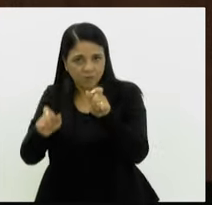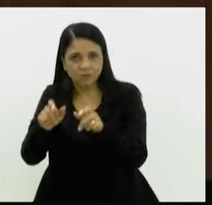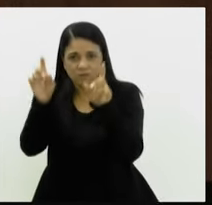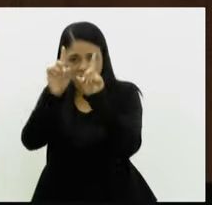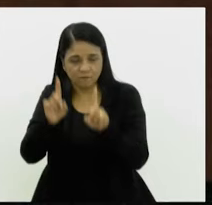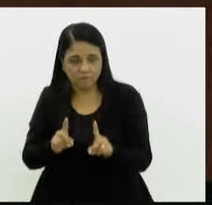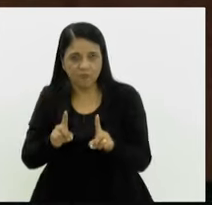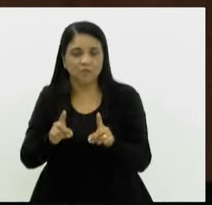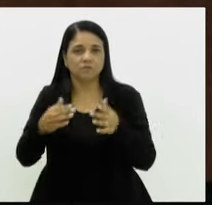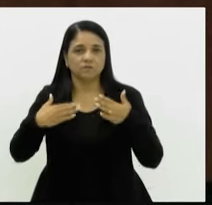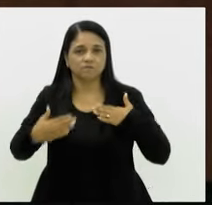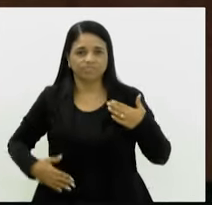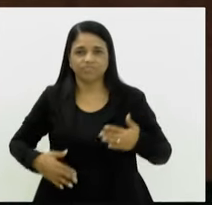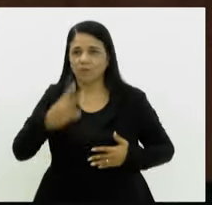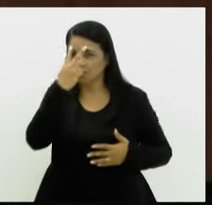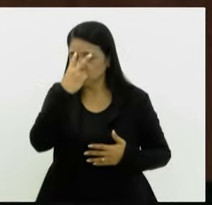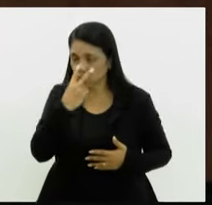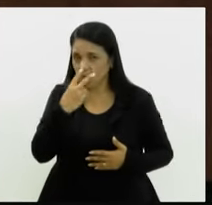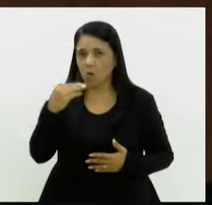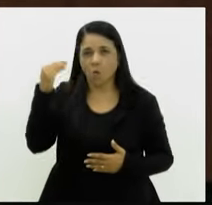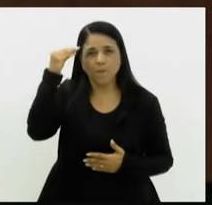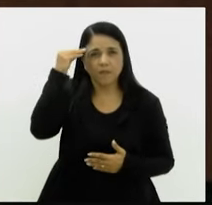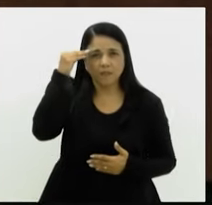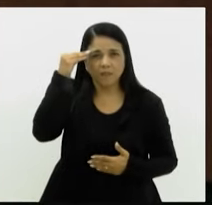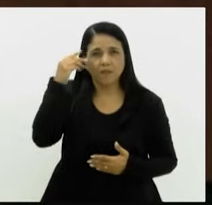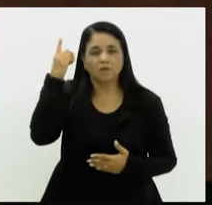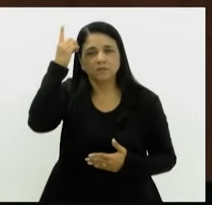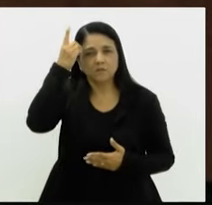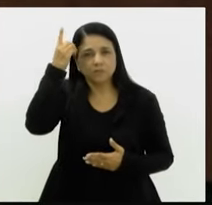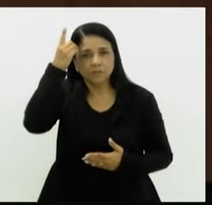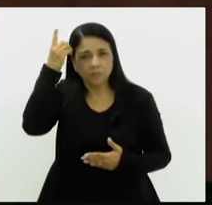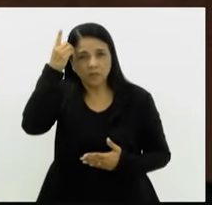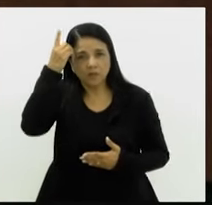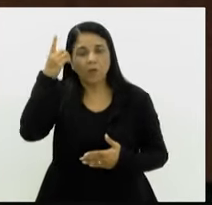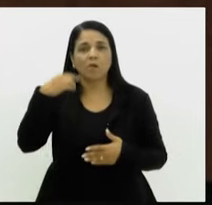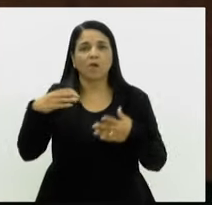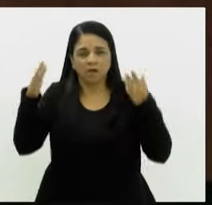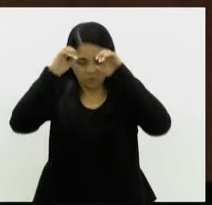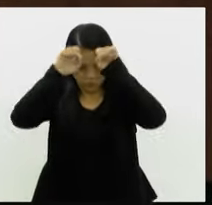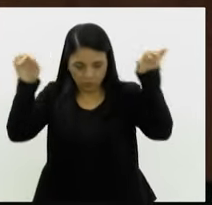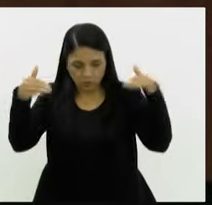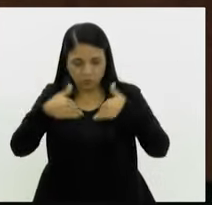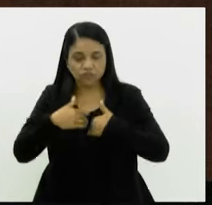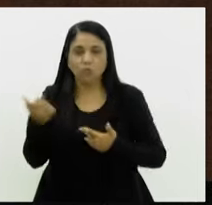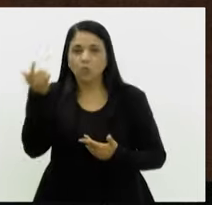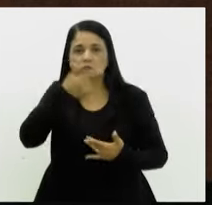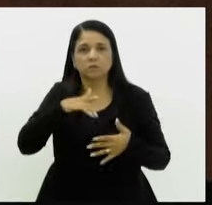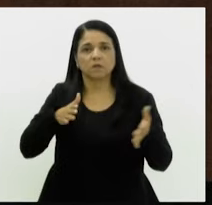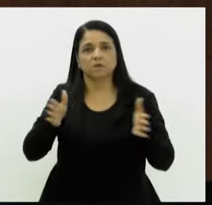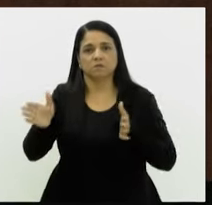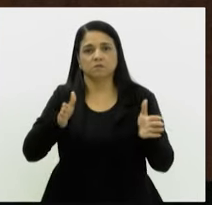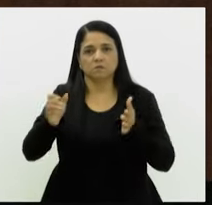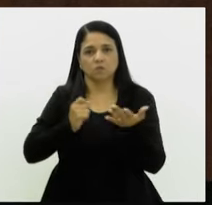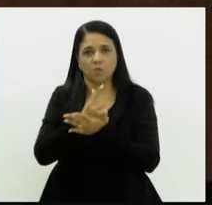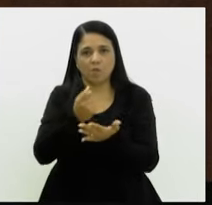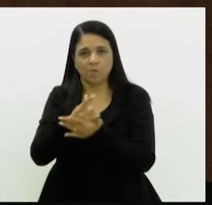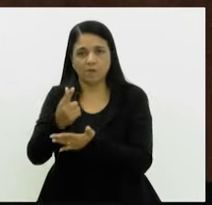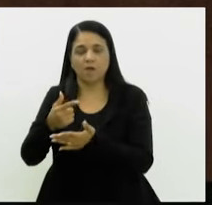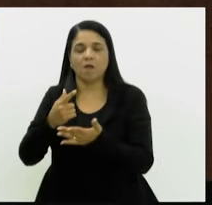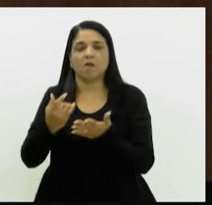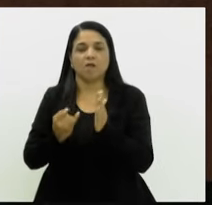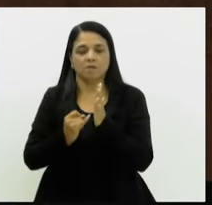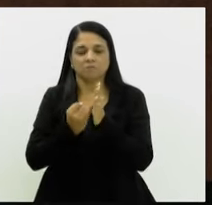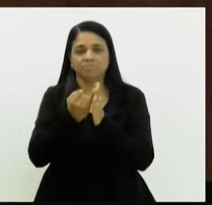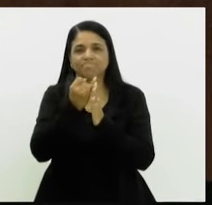deficiente físico, mental severo ou profunda, síndrome de Down ou autista, que eles tenham acesso a esse benefício fiscal